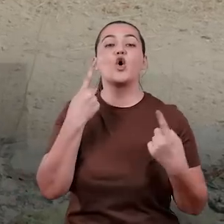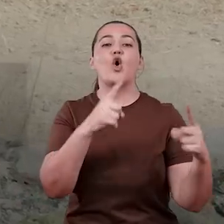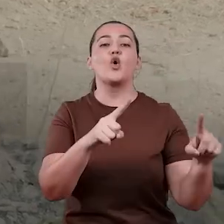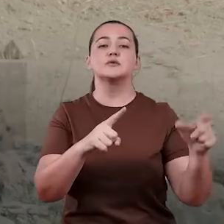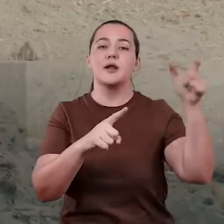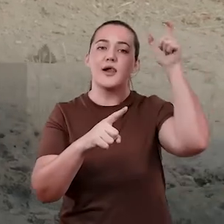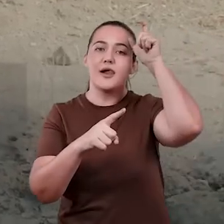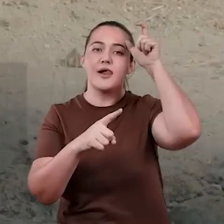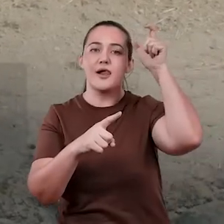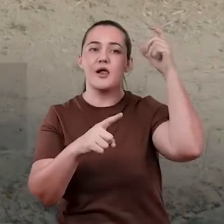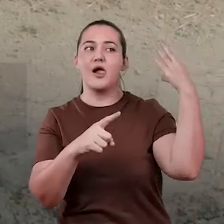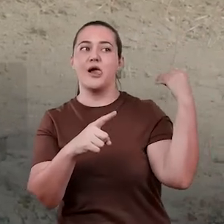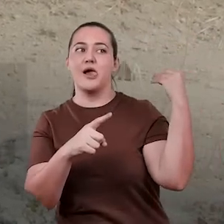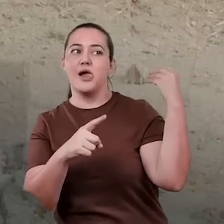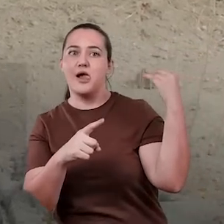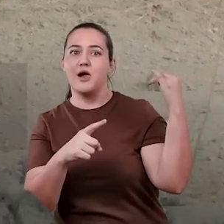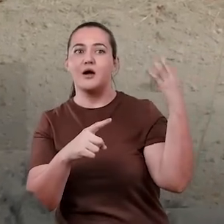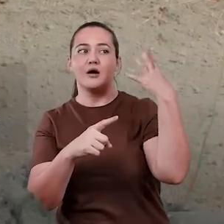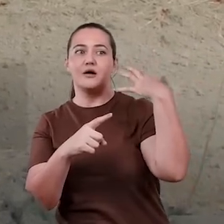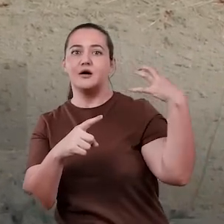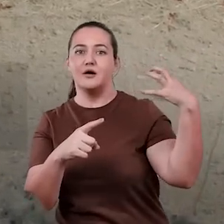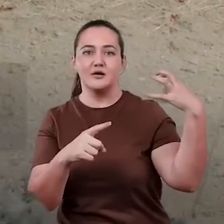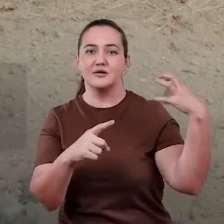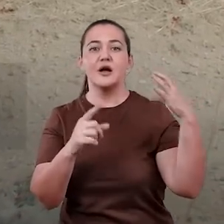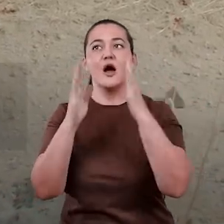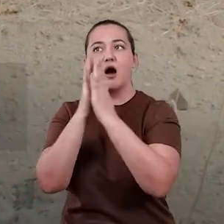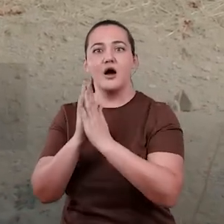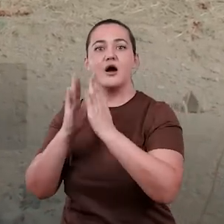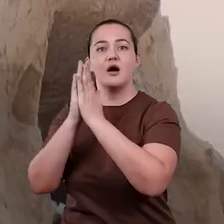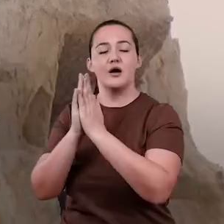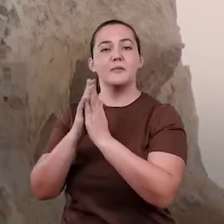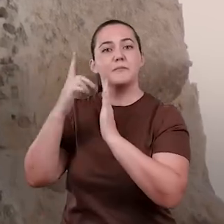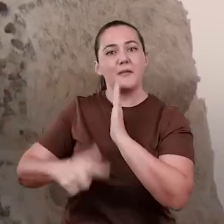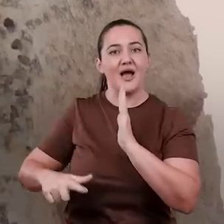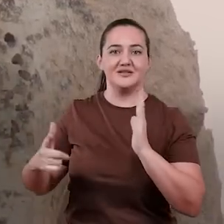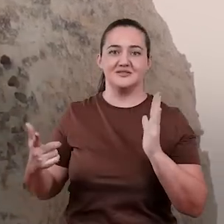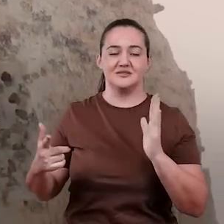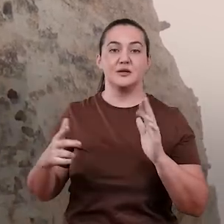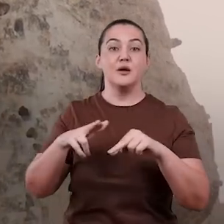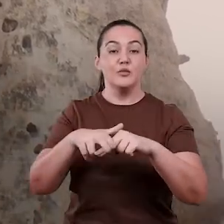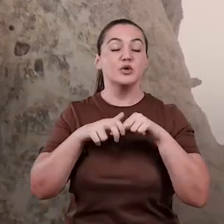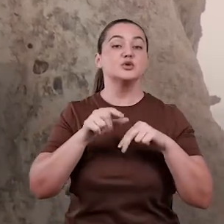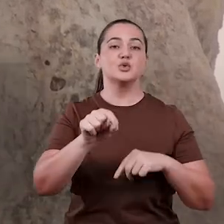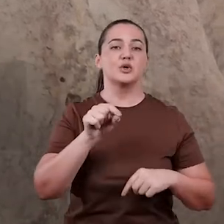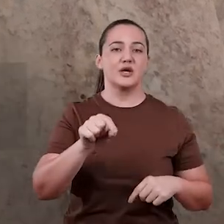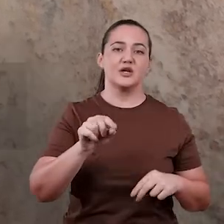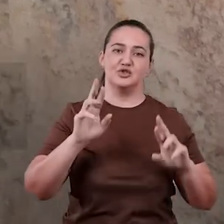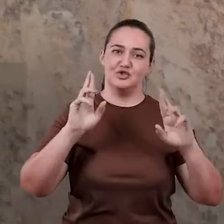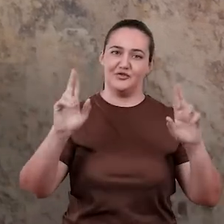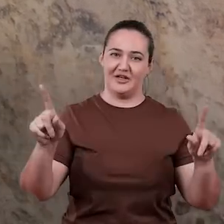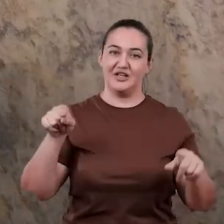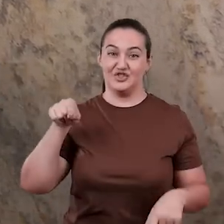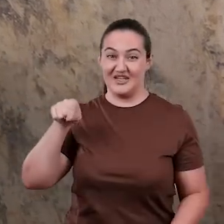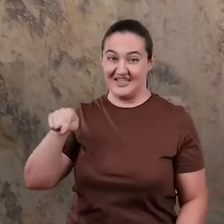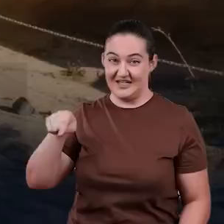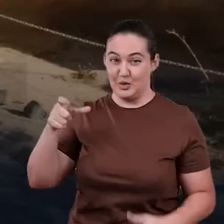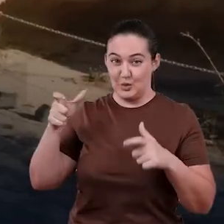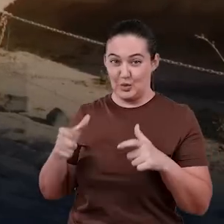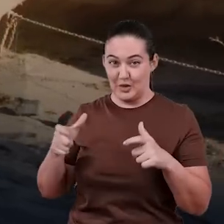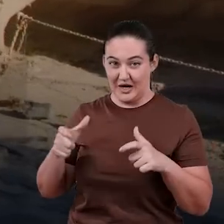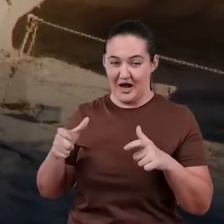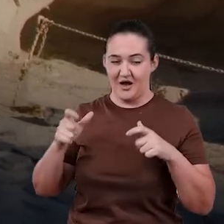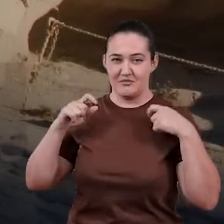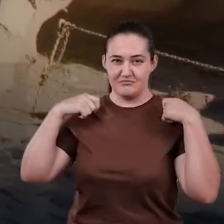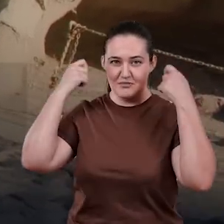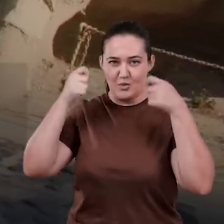trevas, rezar a Deus e estar mais perto de Deus. E o curioso é que a diferença do monastério de Basílio de